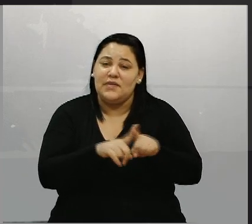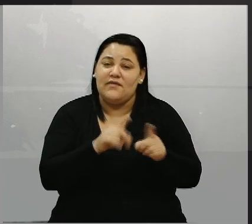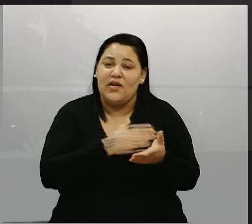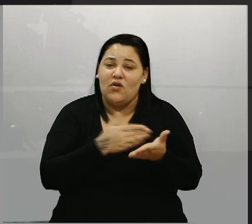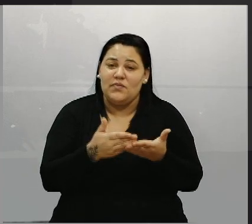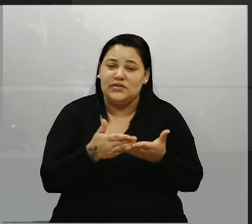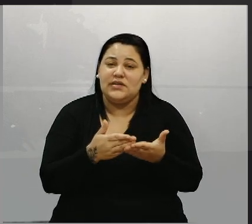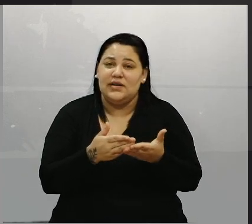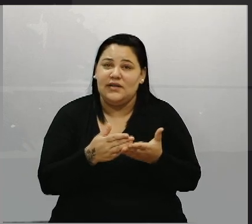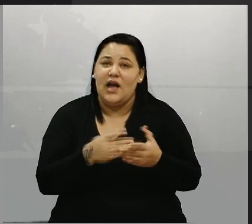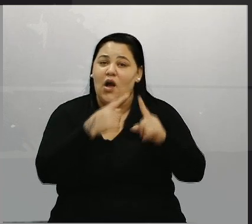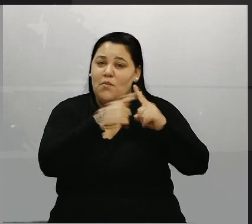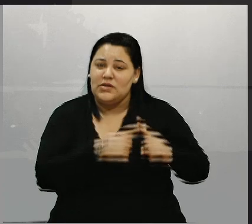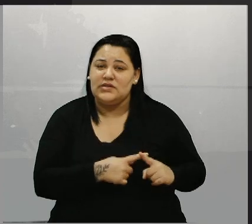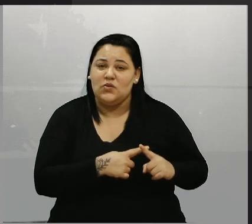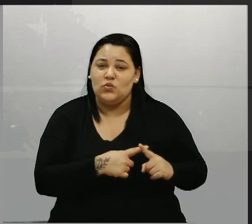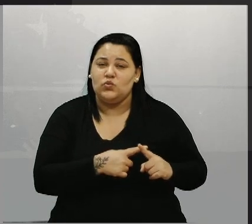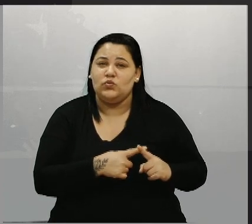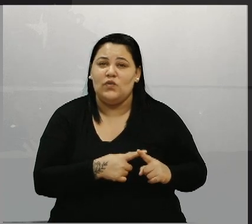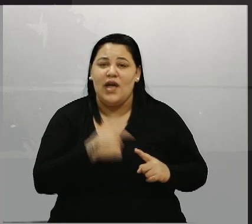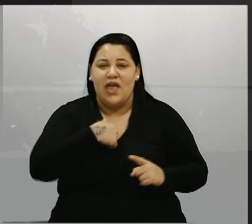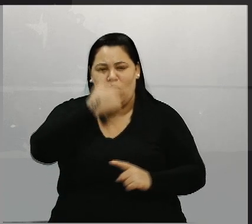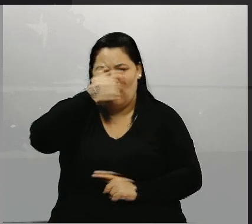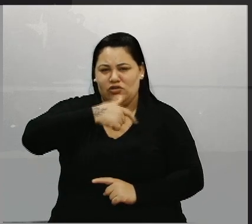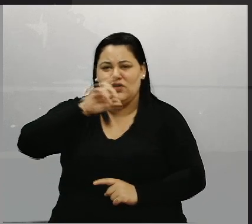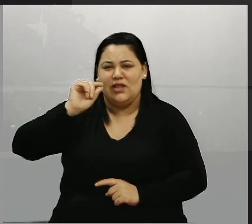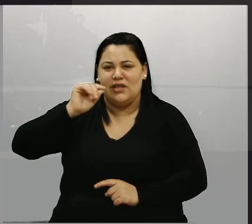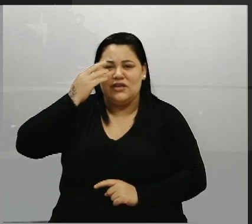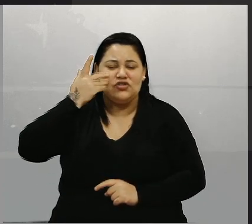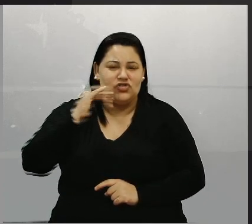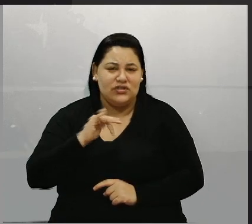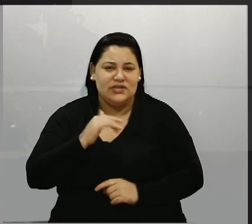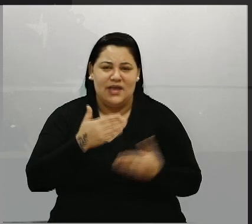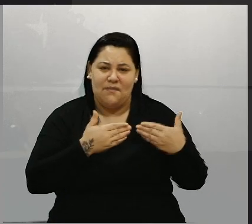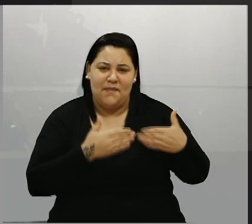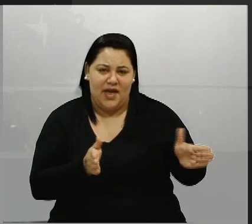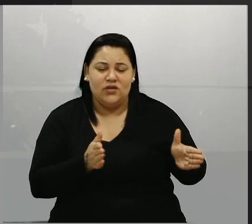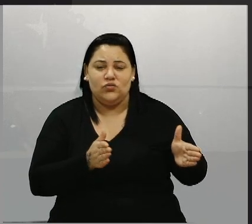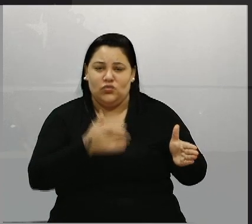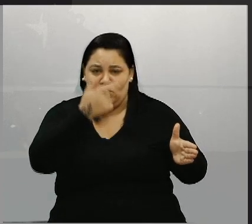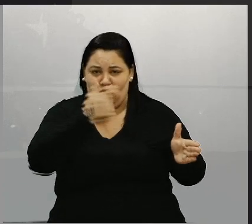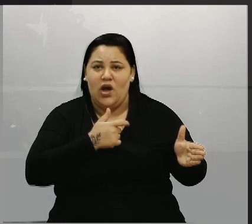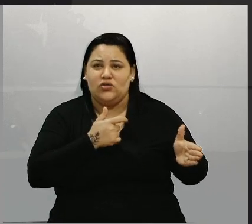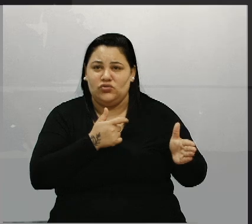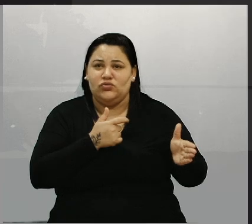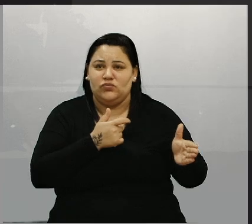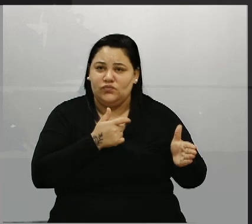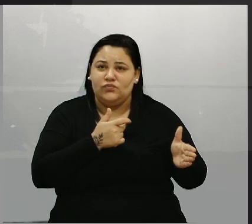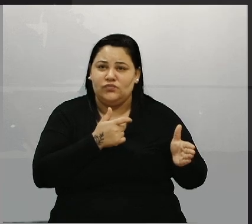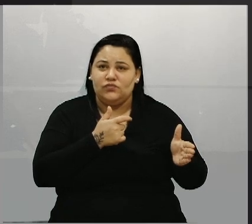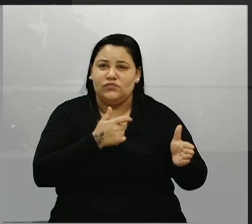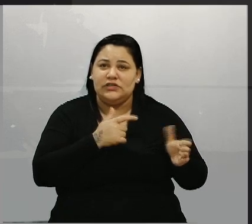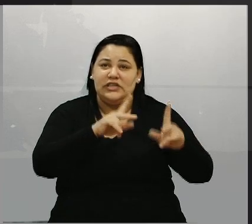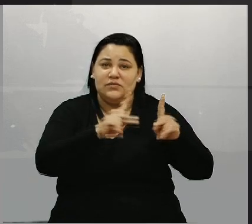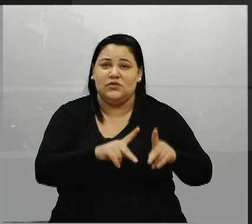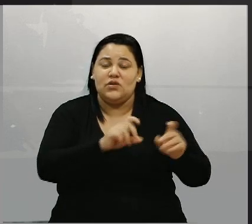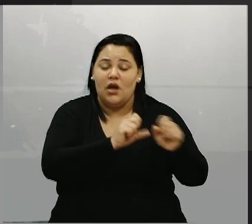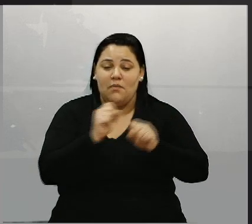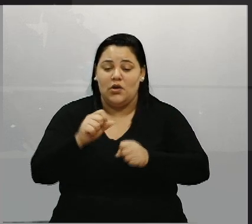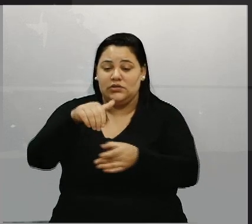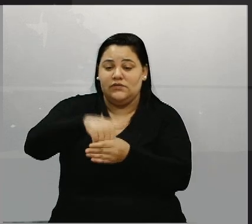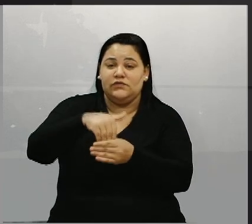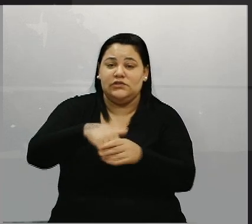a disputar, se eu não me engano, é 10 dias que vai ficar aberto, né, vereador Scalco? A disputa aqui, que as pessoas possam votar